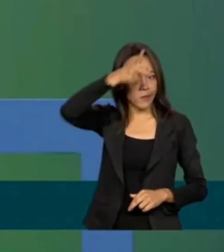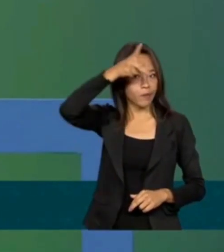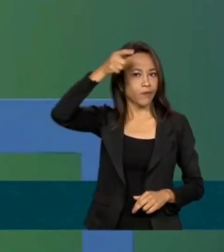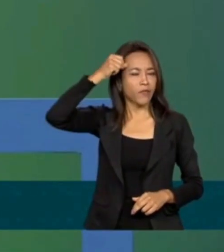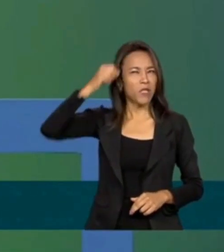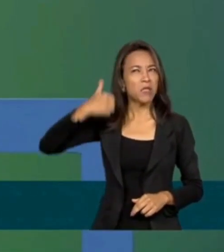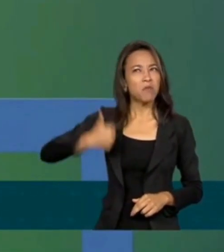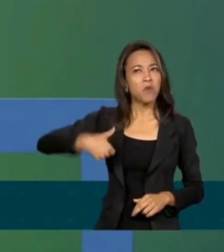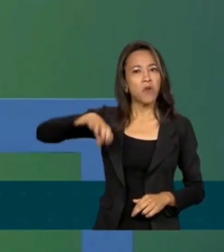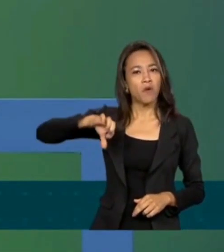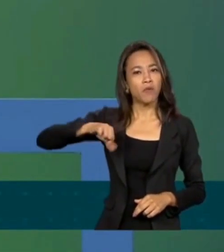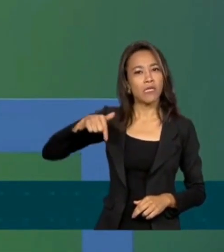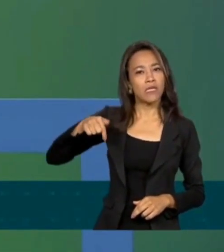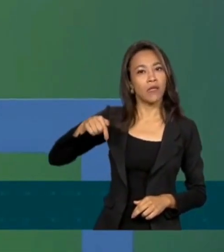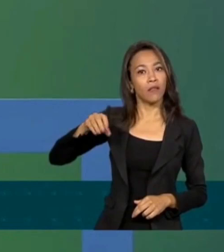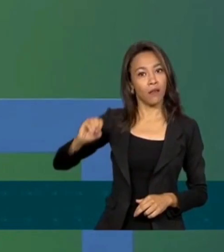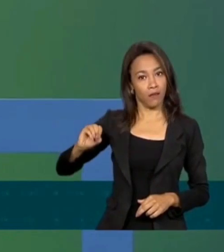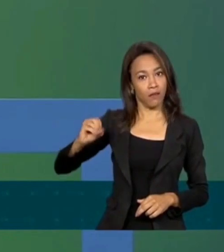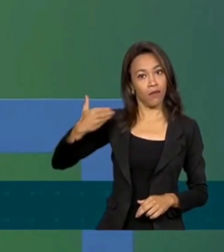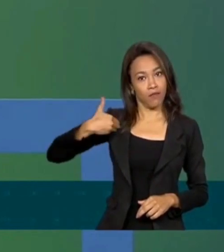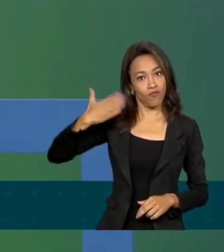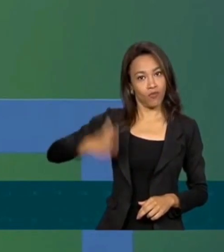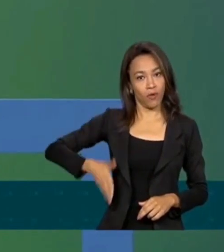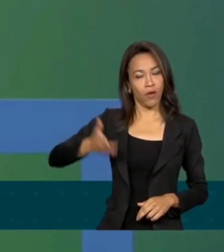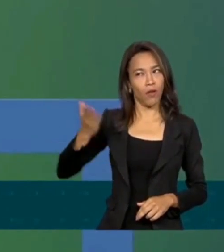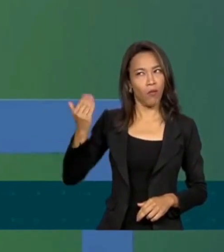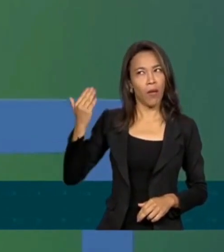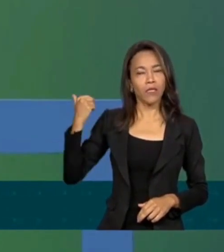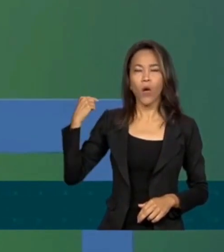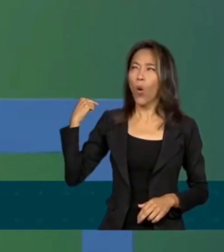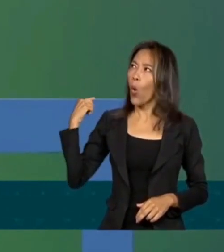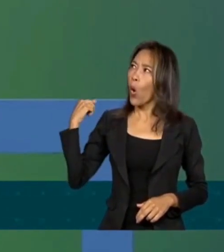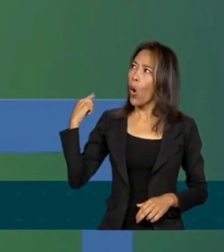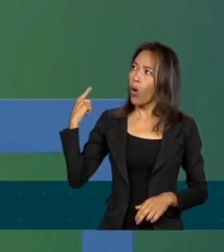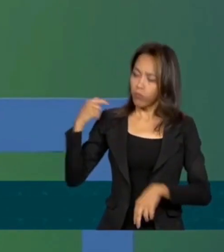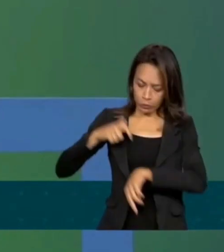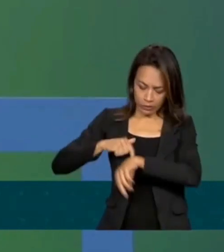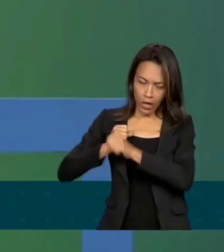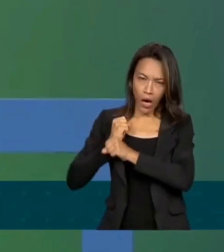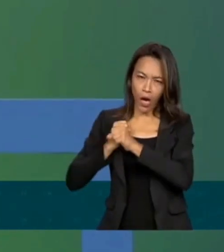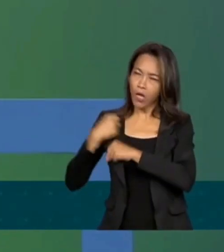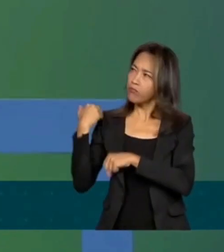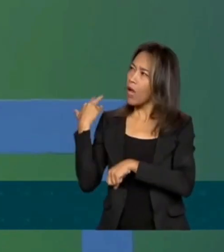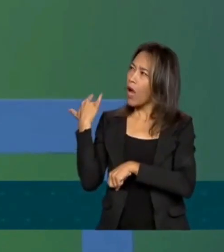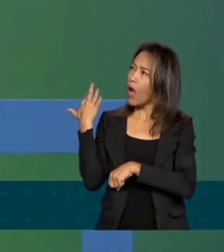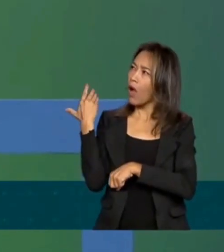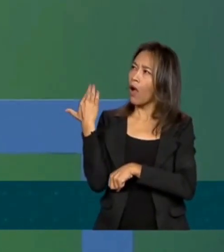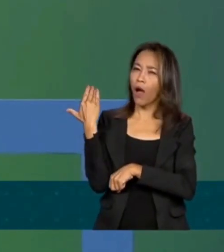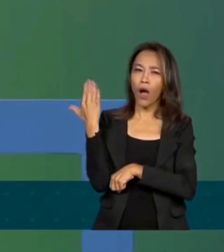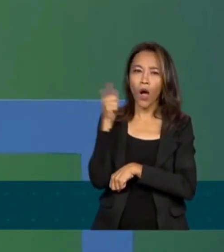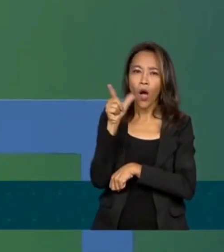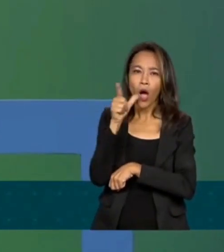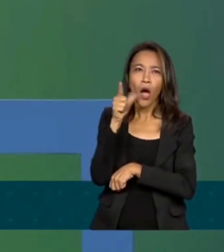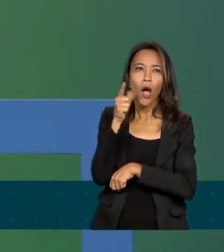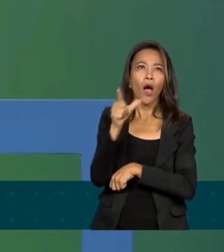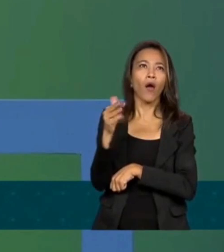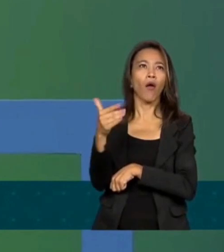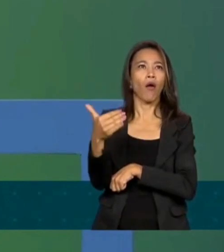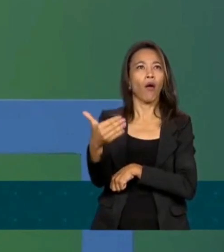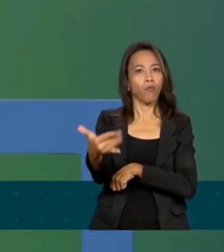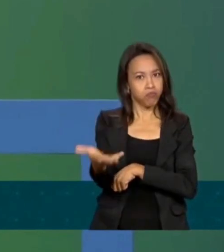de 70. Naquele tempo, olha quanta conquista aconteceu. Importante a